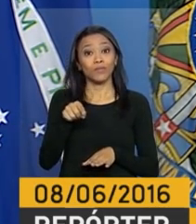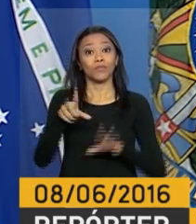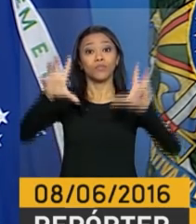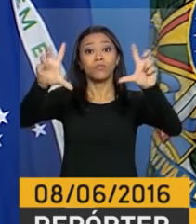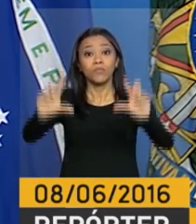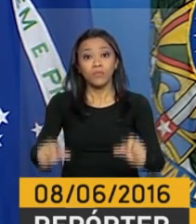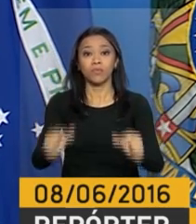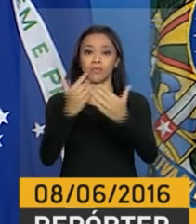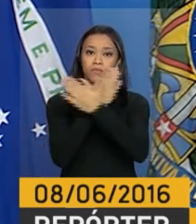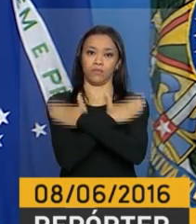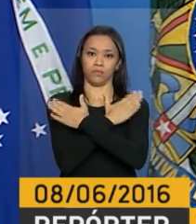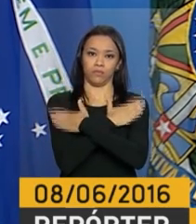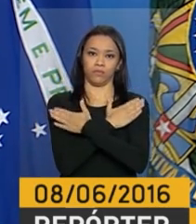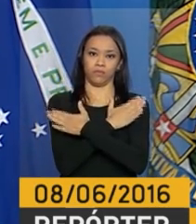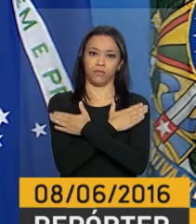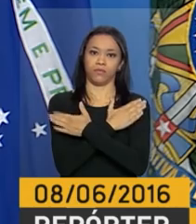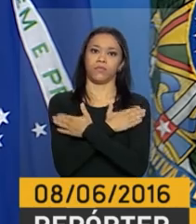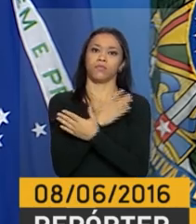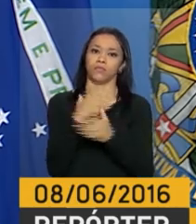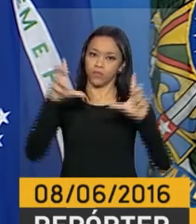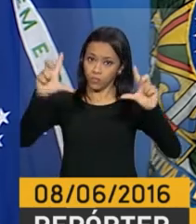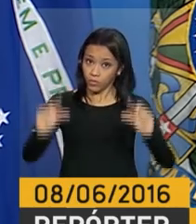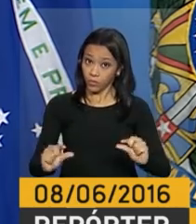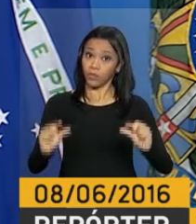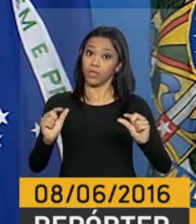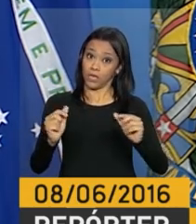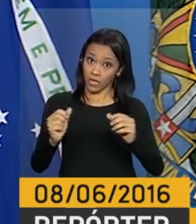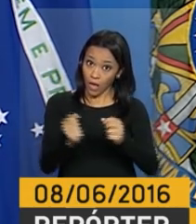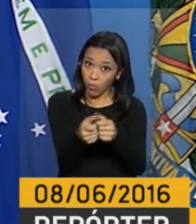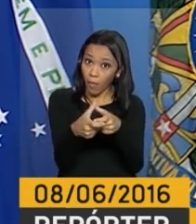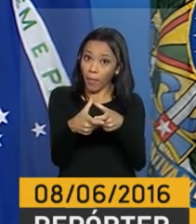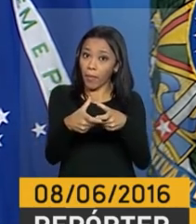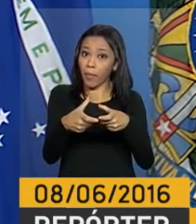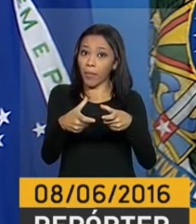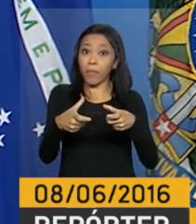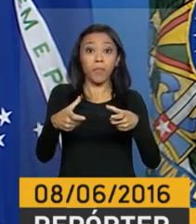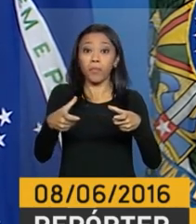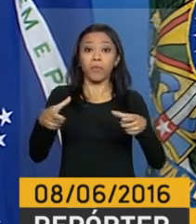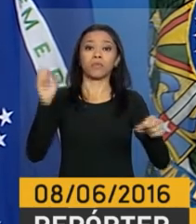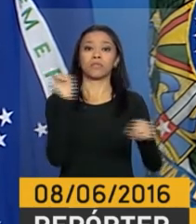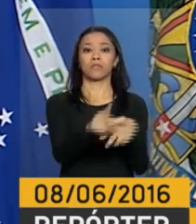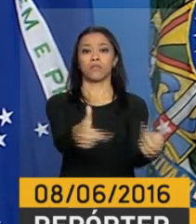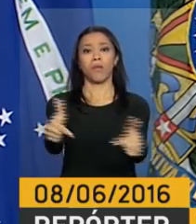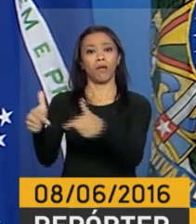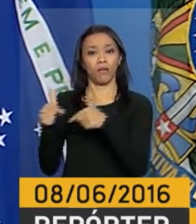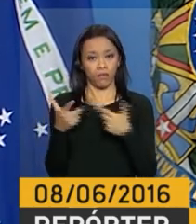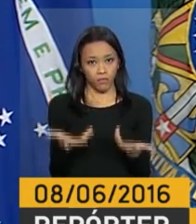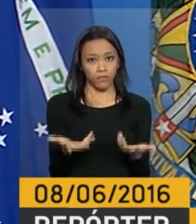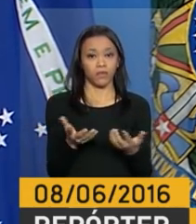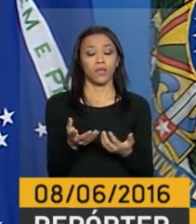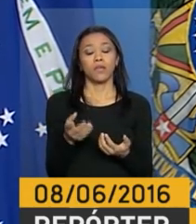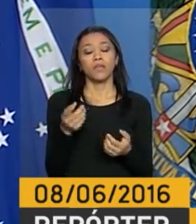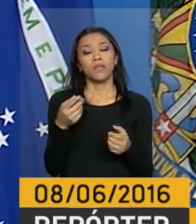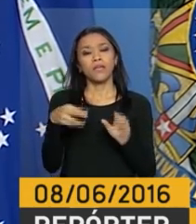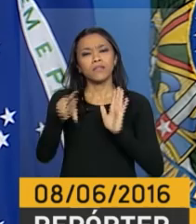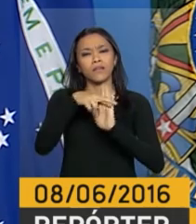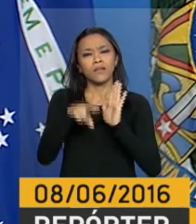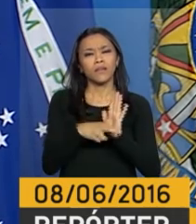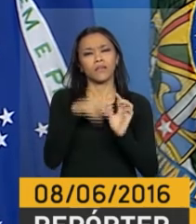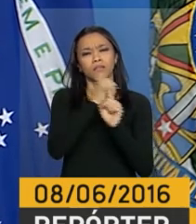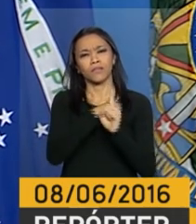desemprego gera o emprego e a primeira medida social que muitas e muitas vezes se fala